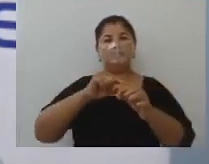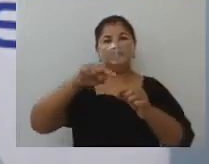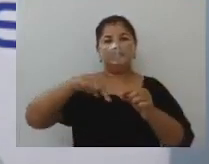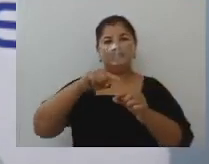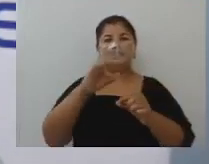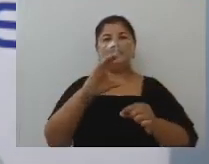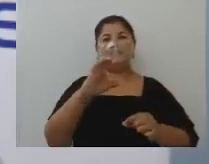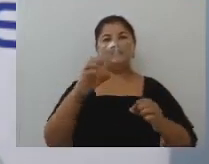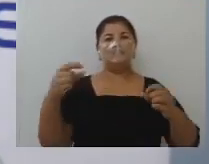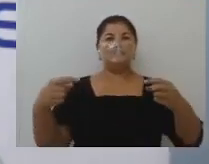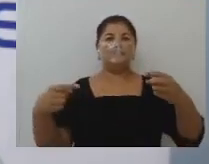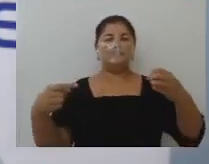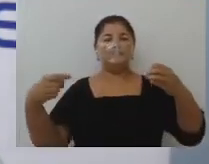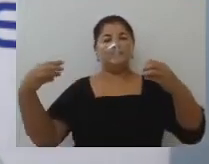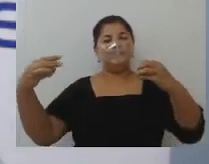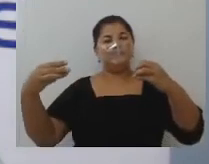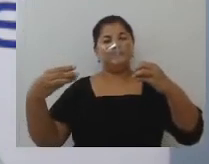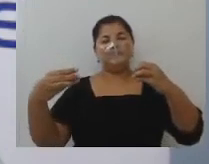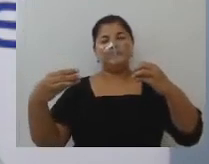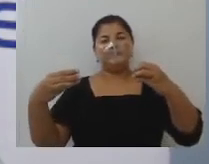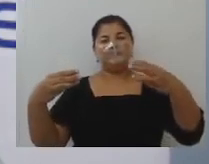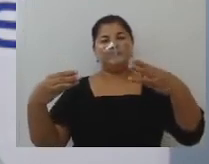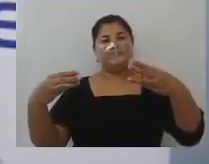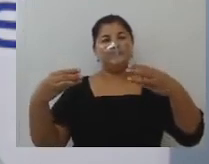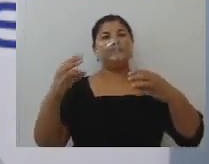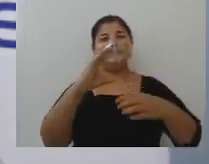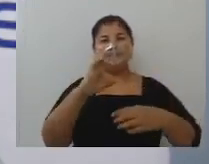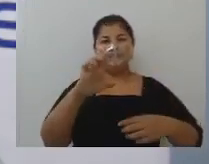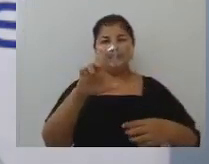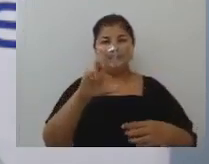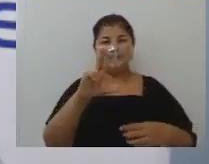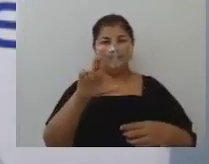não é bacana. A gente tem que se proteger. Mesmo que você tenha